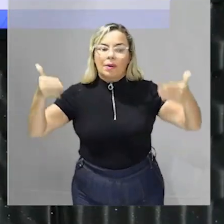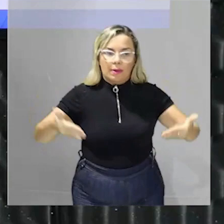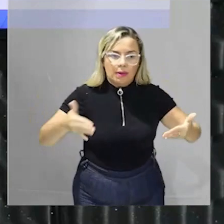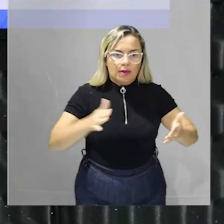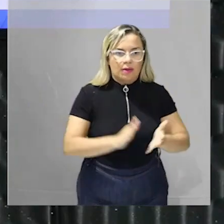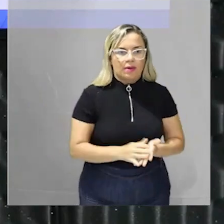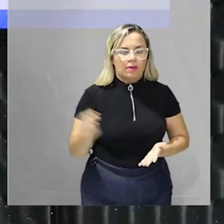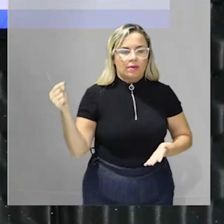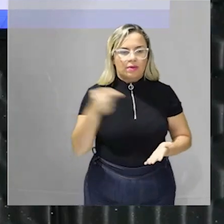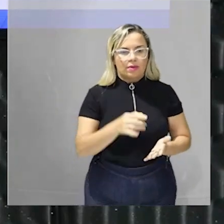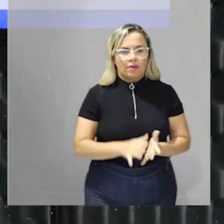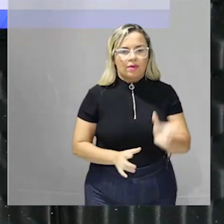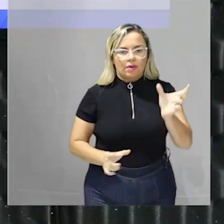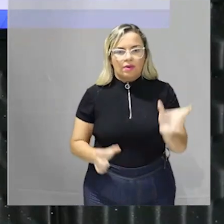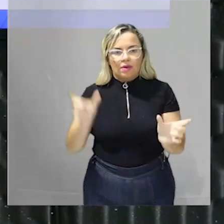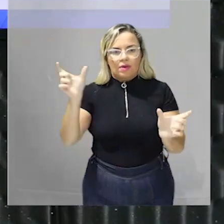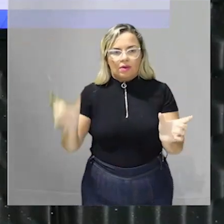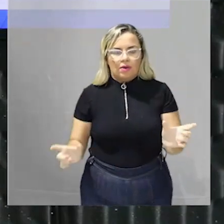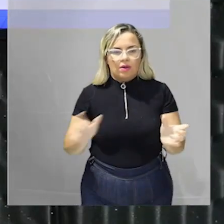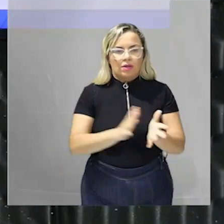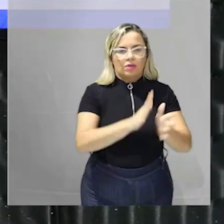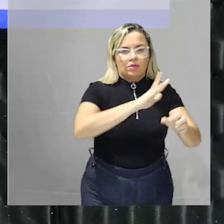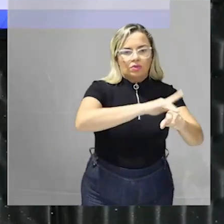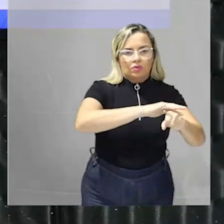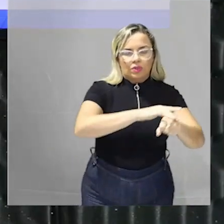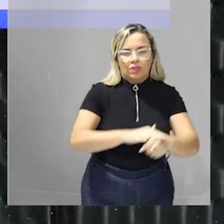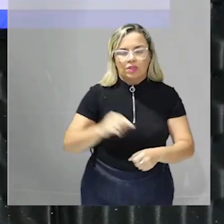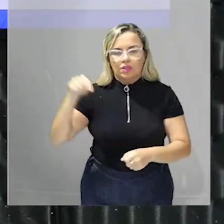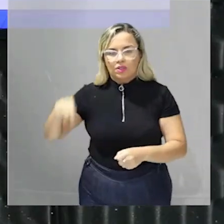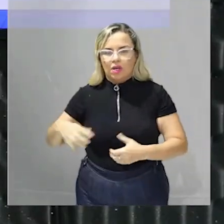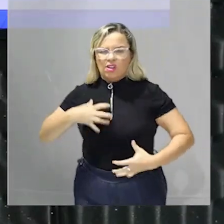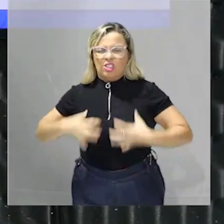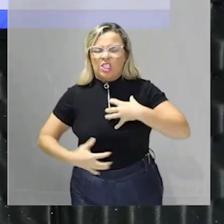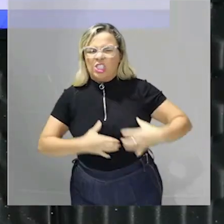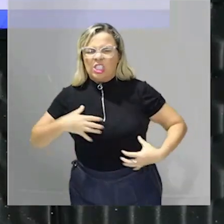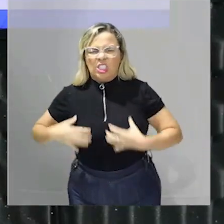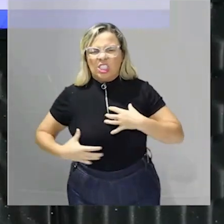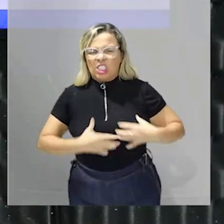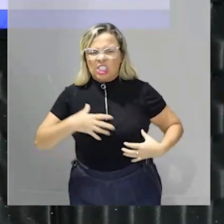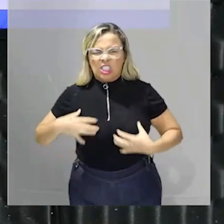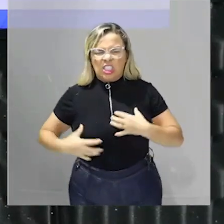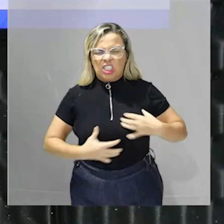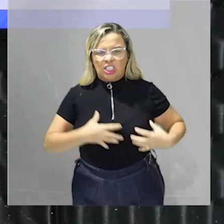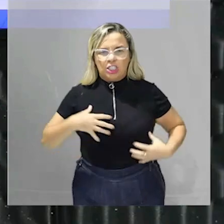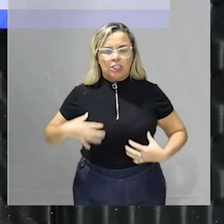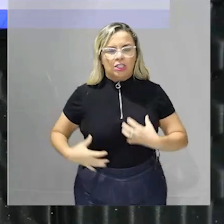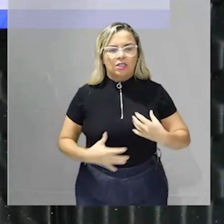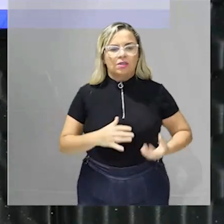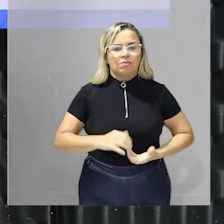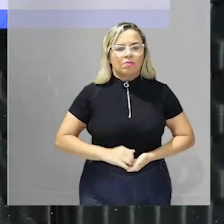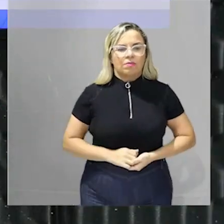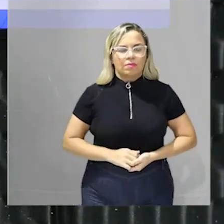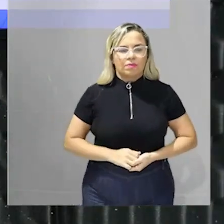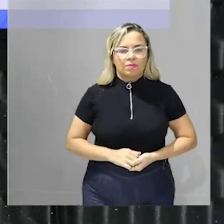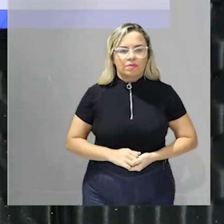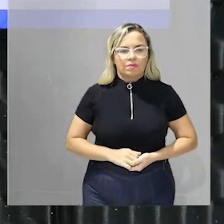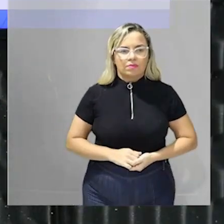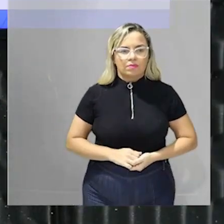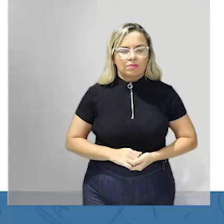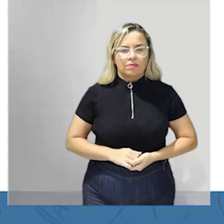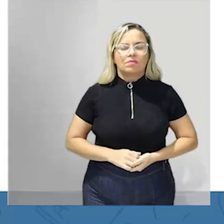doença. La cólera, raiva, tá? Que é a raiva, tá? Então,